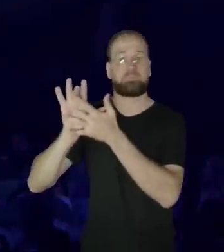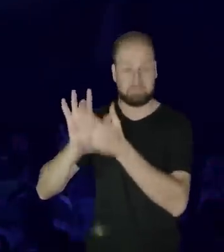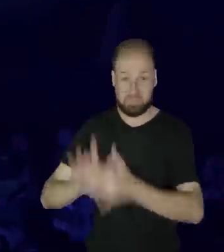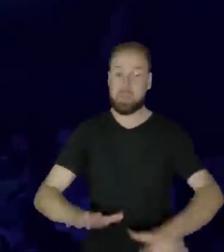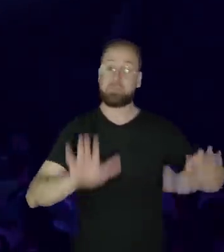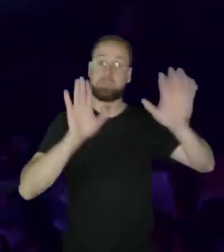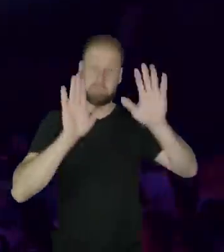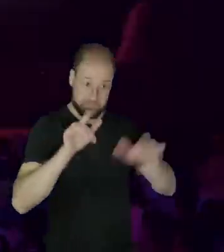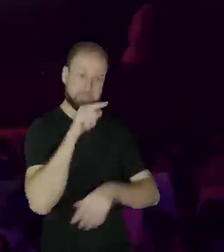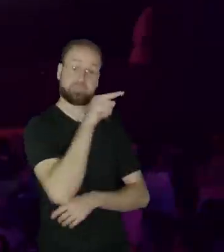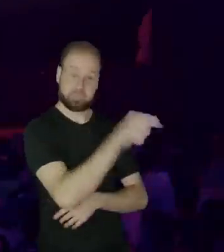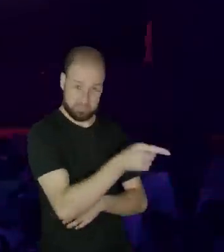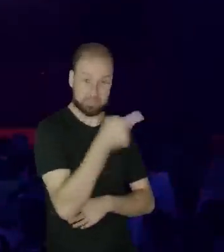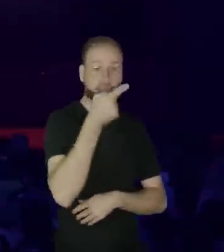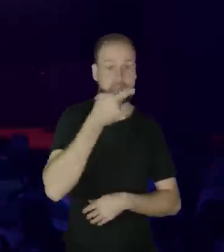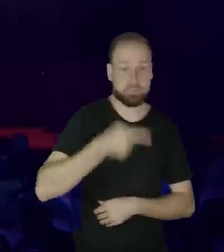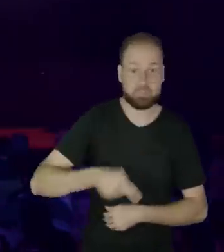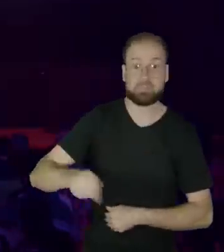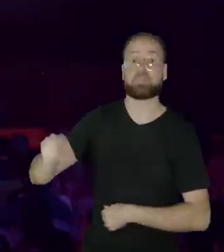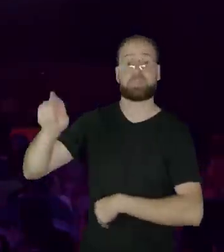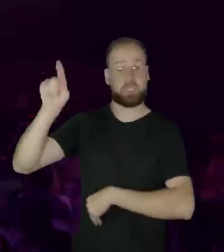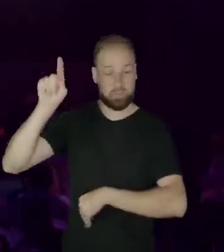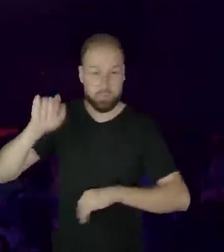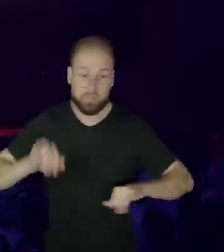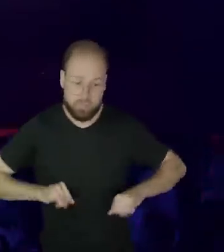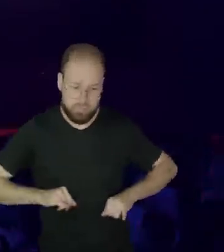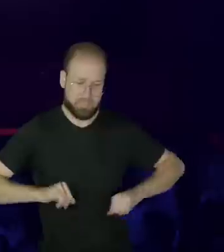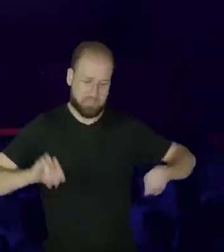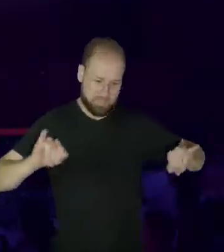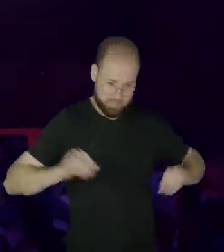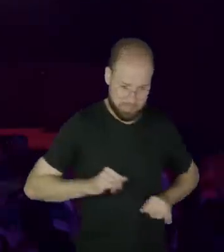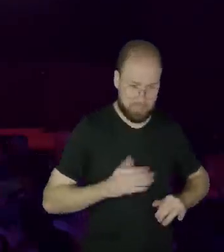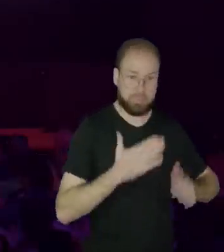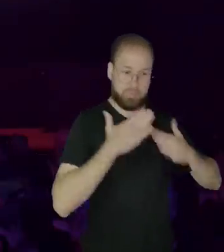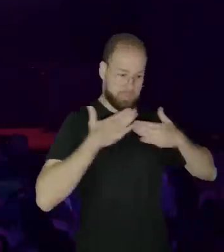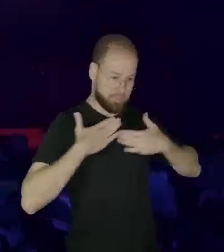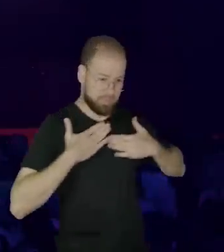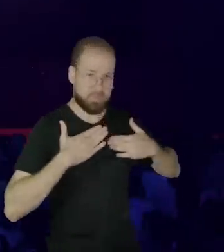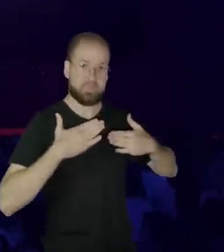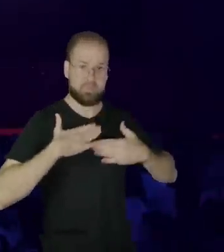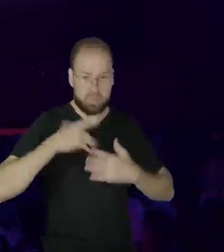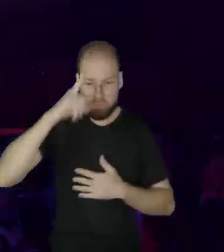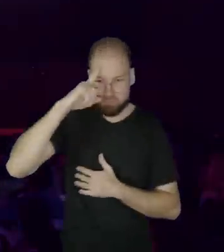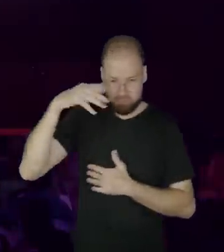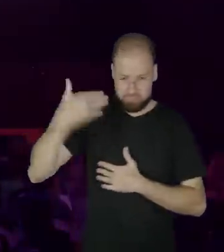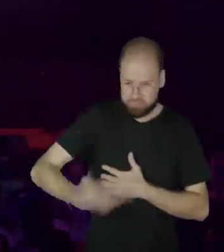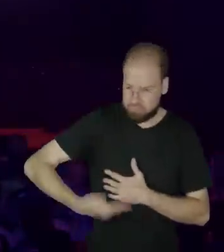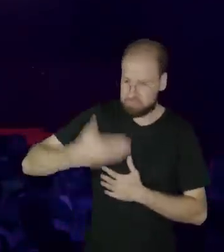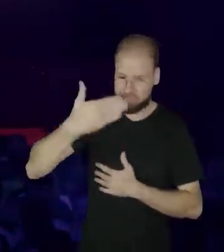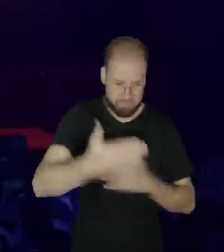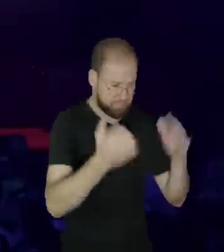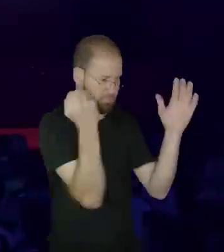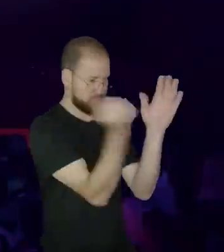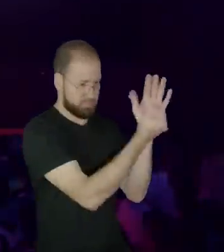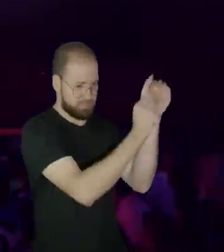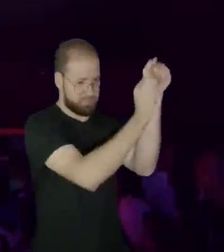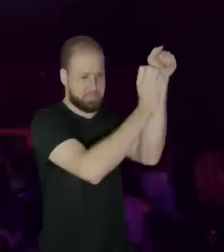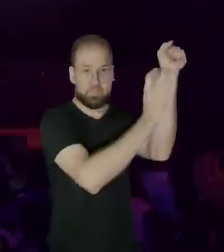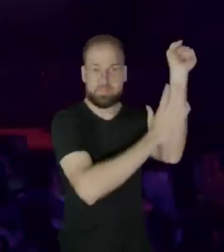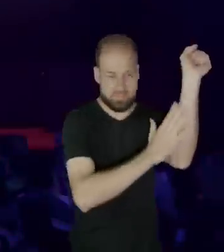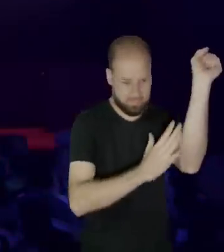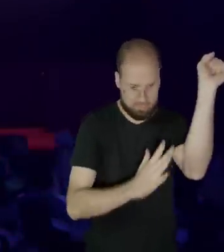Mas ele vai, enfrenta a via cruz e sofrendo por mim. Cada gota do seu sangue